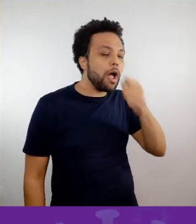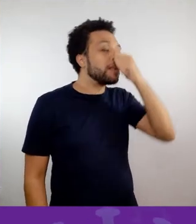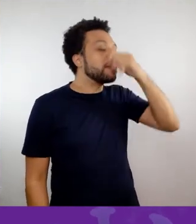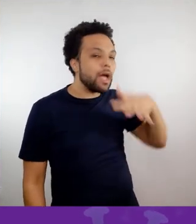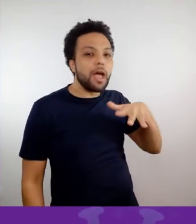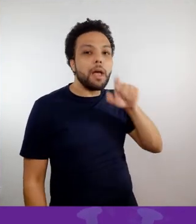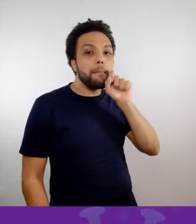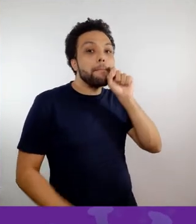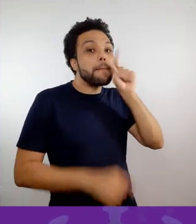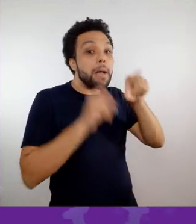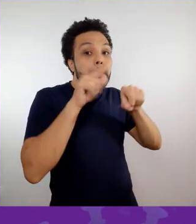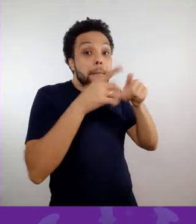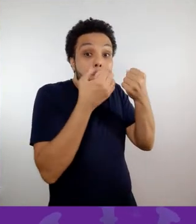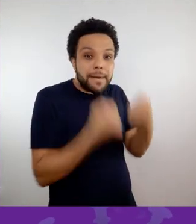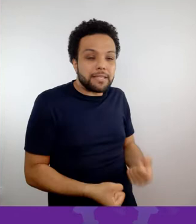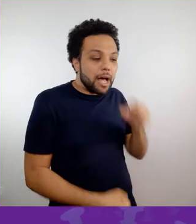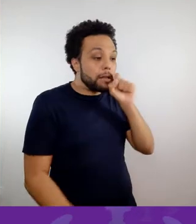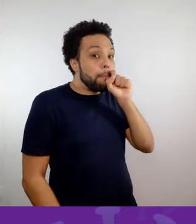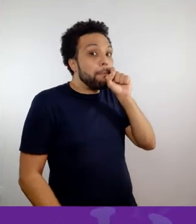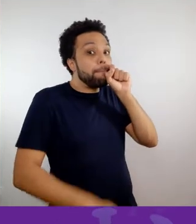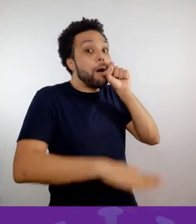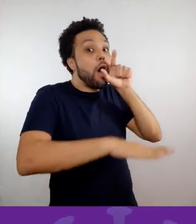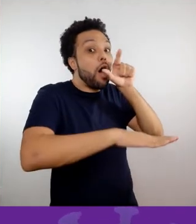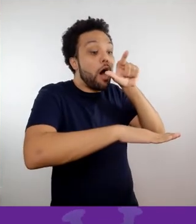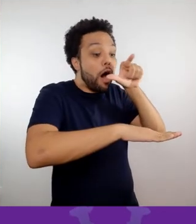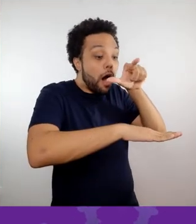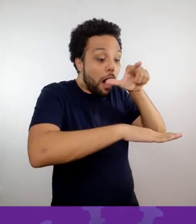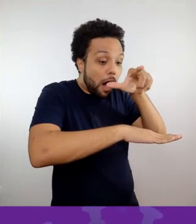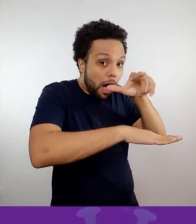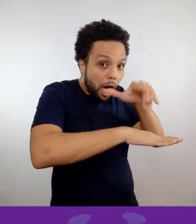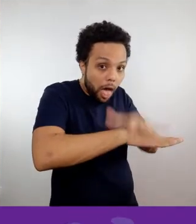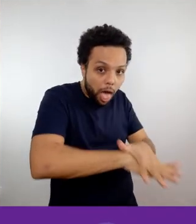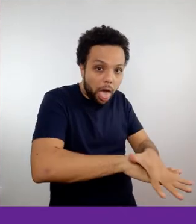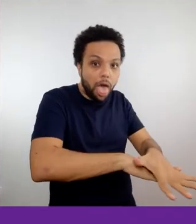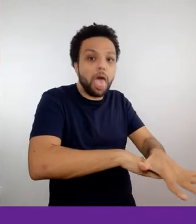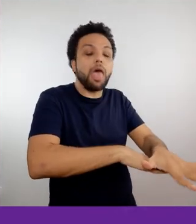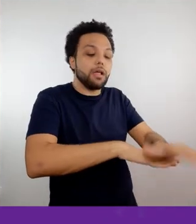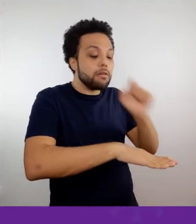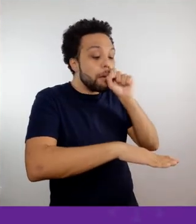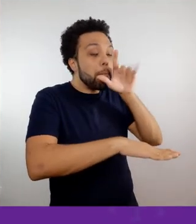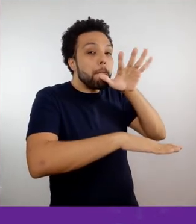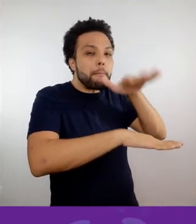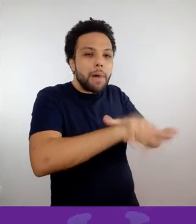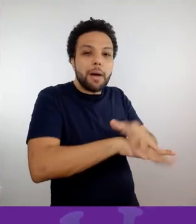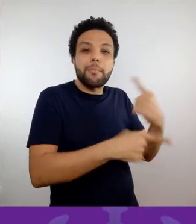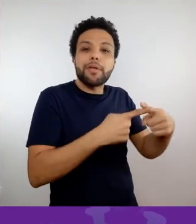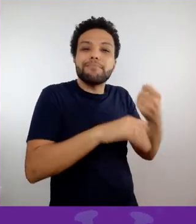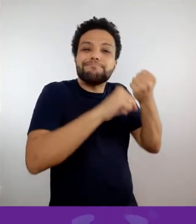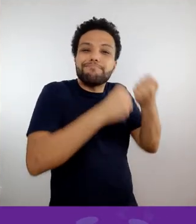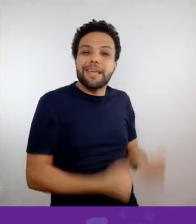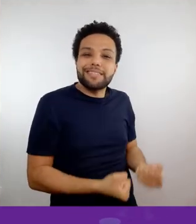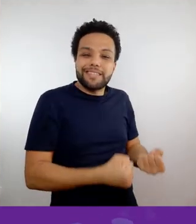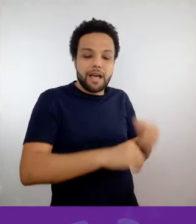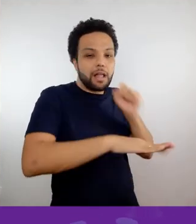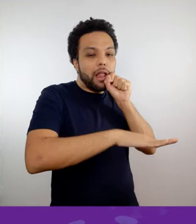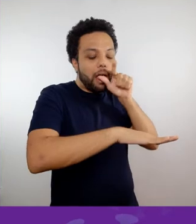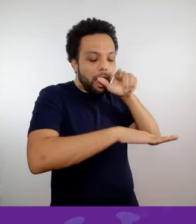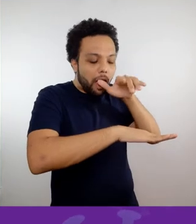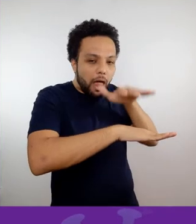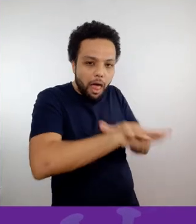em relação à questão da convide são gotas pesadas e na hora que ela é expelida da boca o do nariz da pessoa contaminada